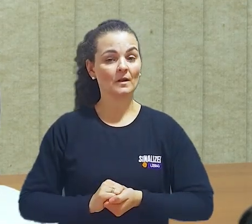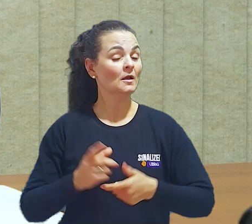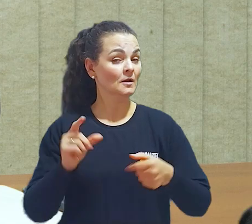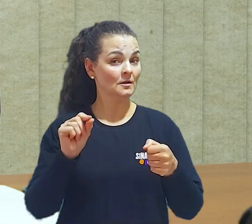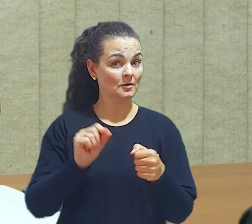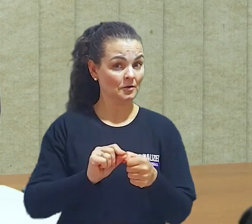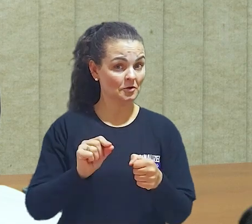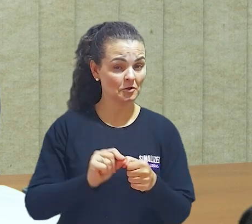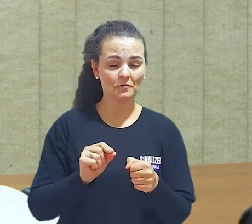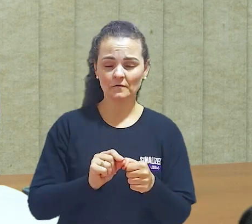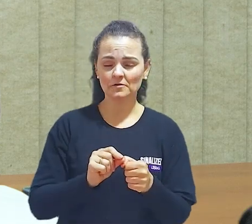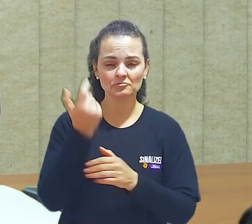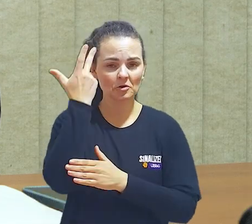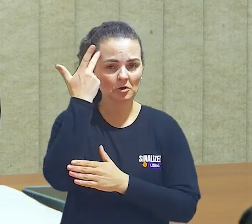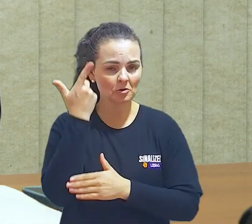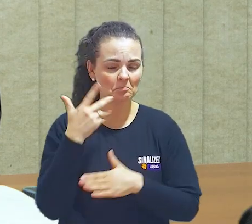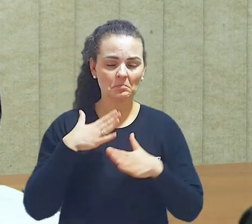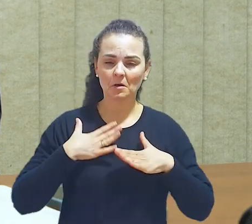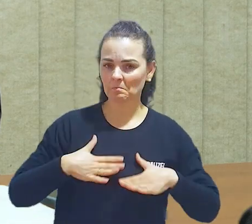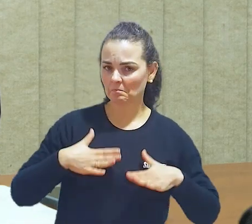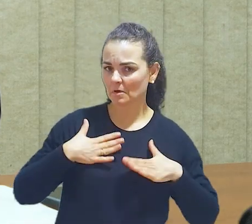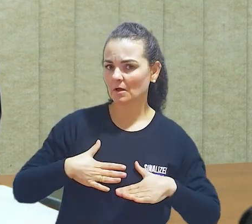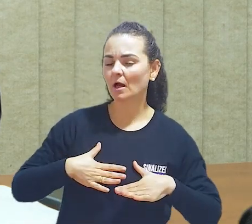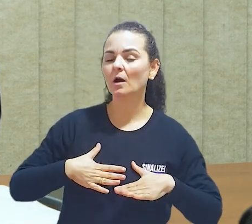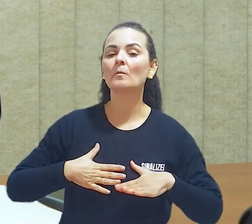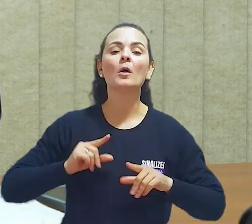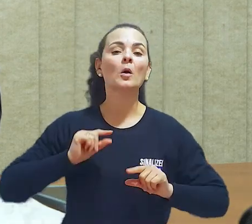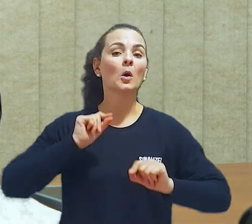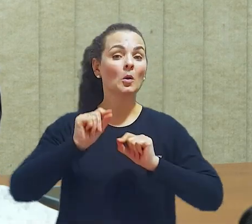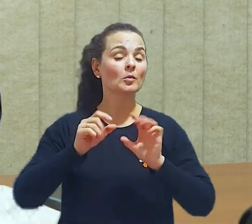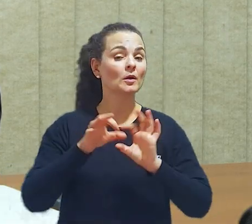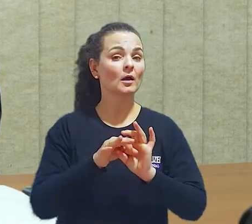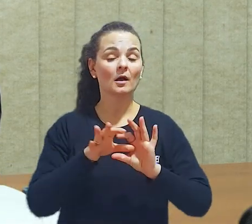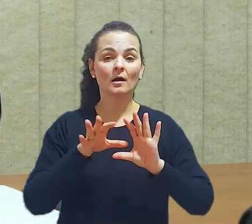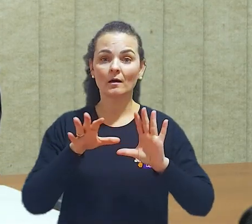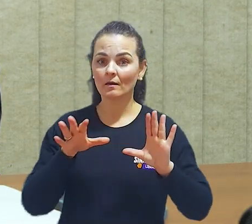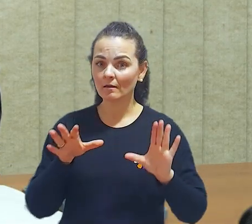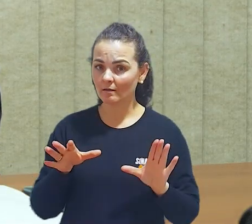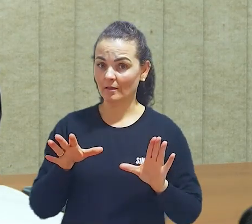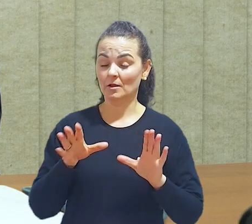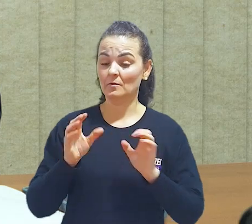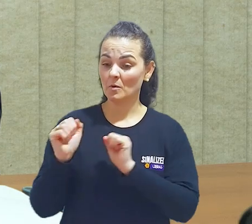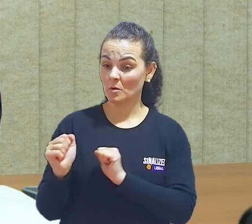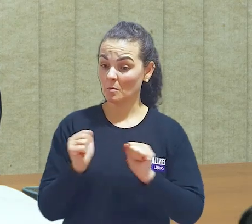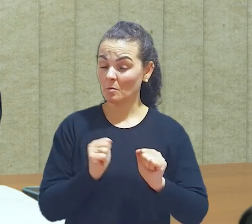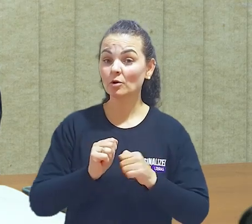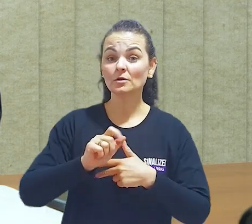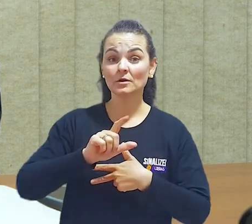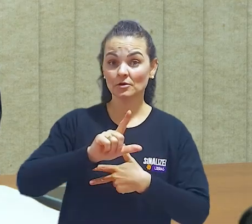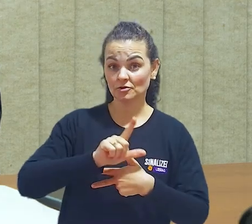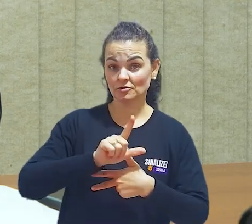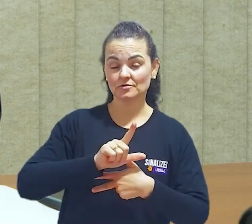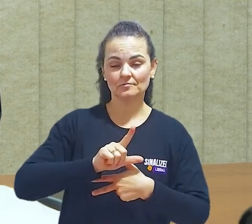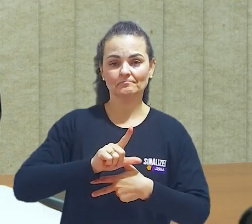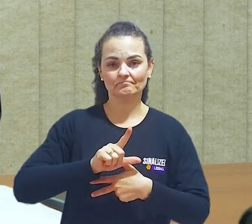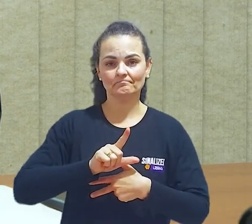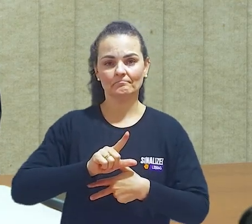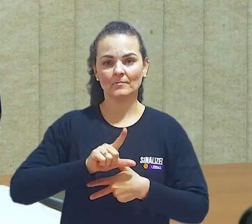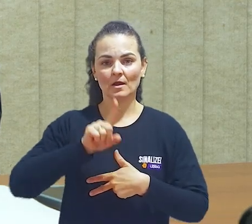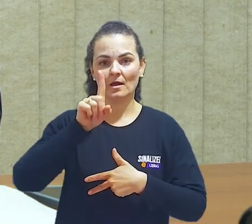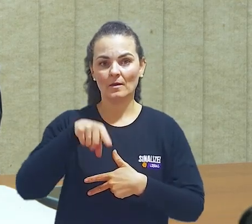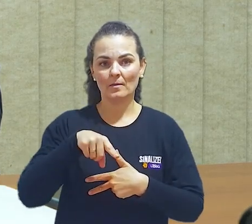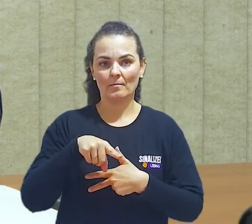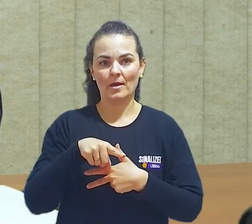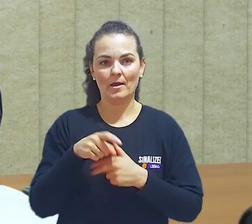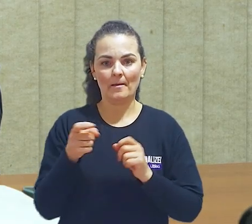bastante tranquilidade, que é a independência, né, de que o Poder Legislativo não é um puxadinho do